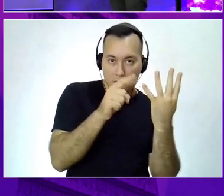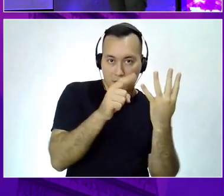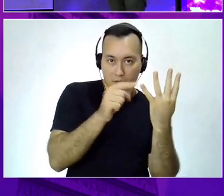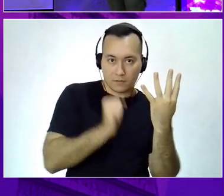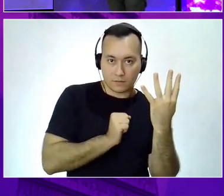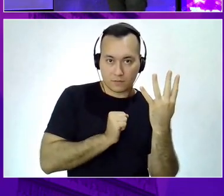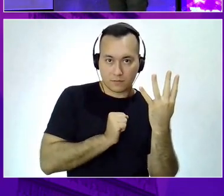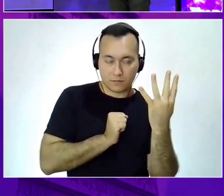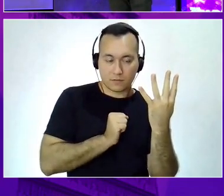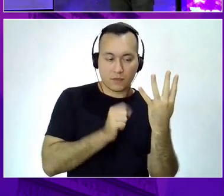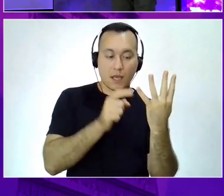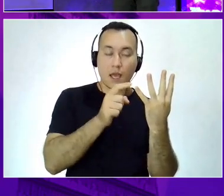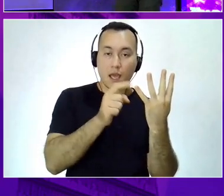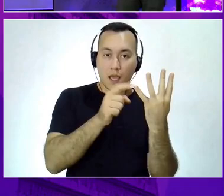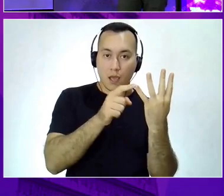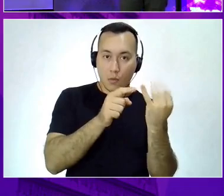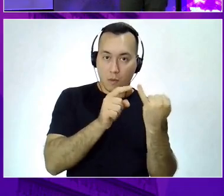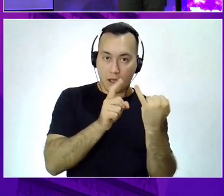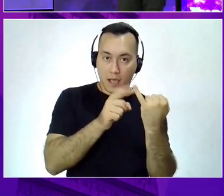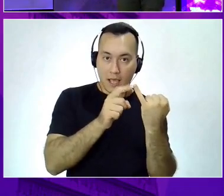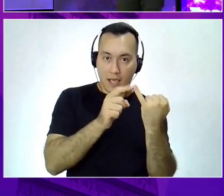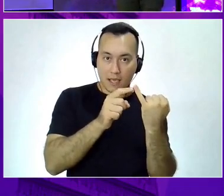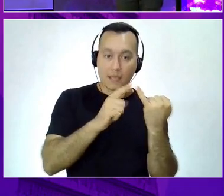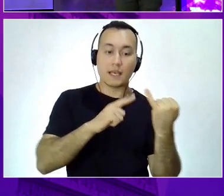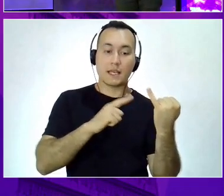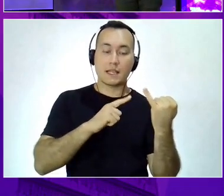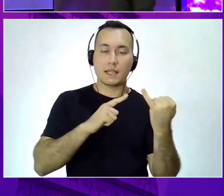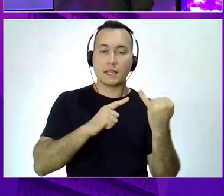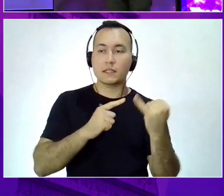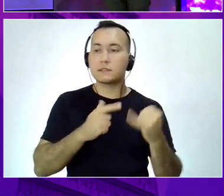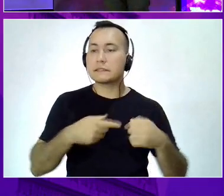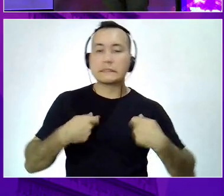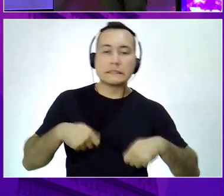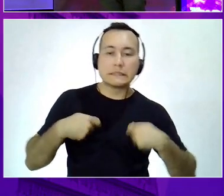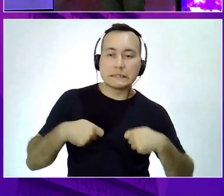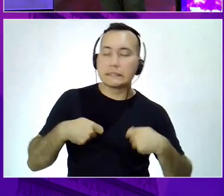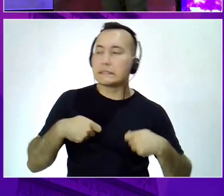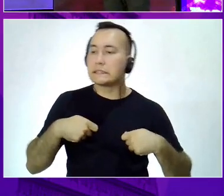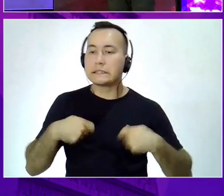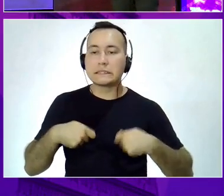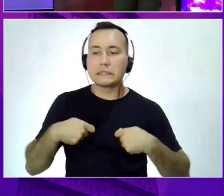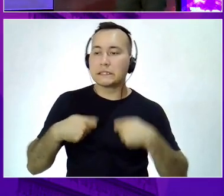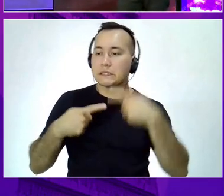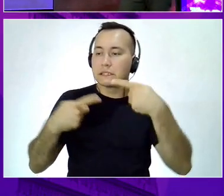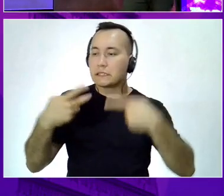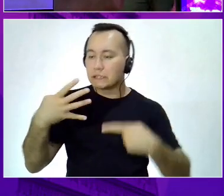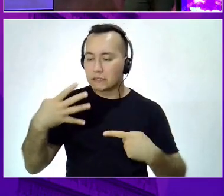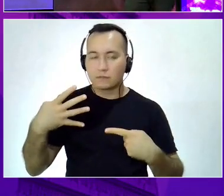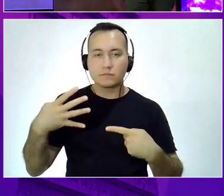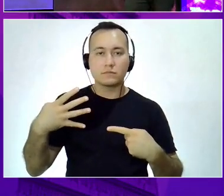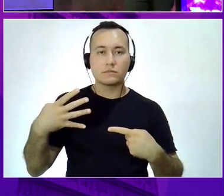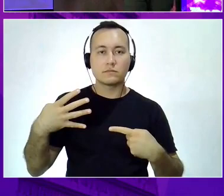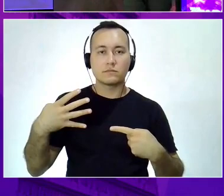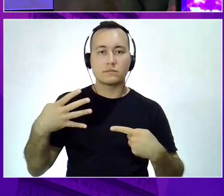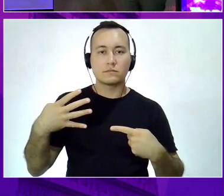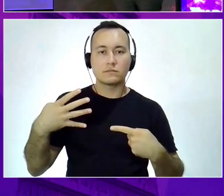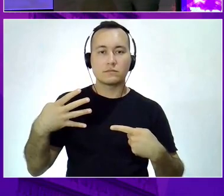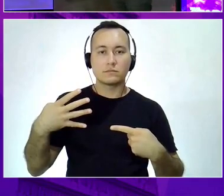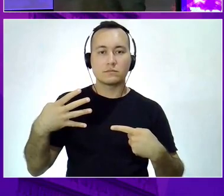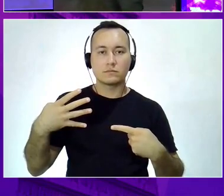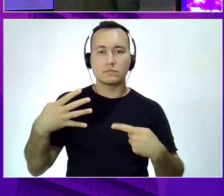outras situações, né? O que a gente entende que é uma normalidade, né? Uma construção do que é normal, as pessoas são normais, enfim.